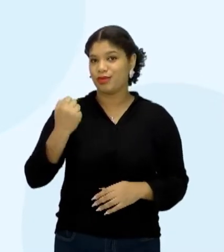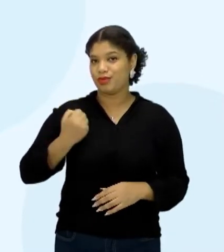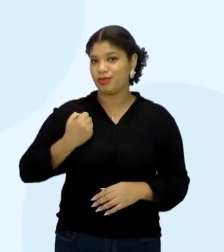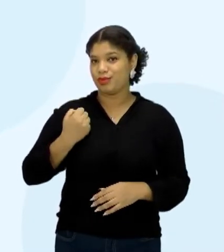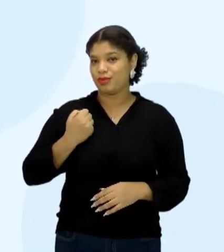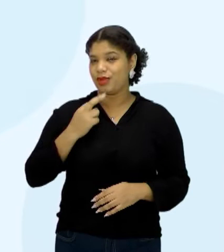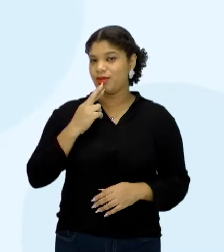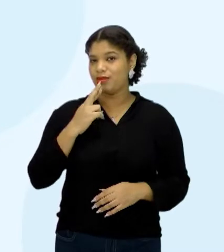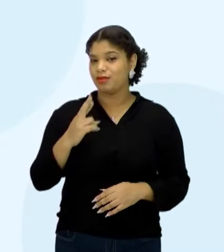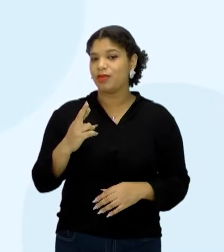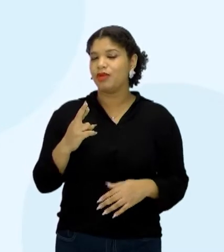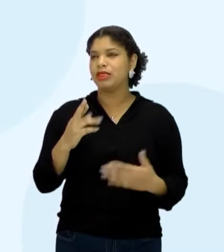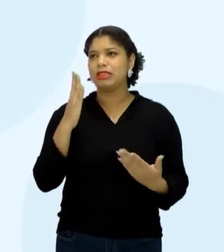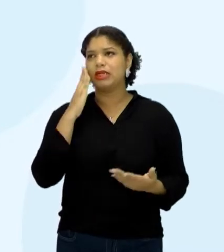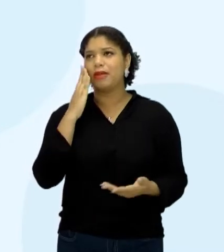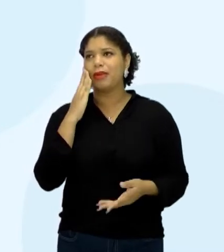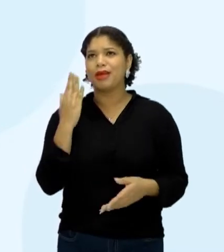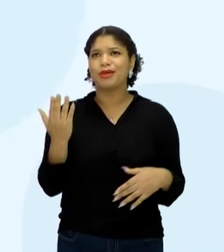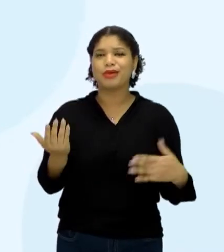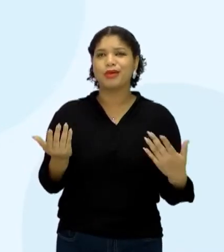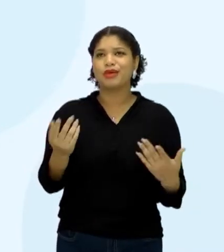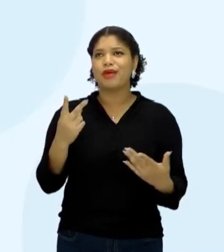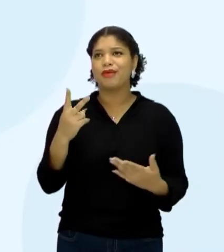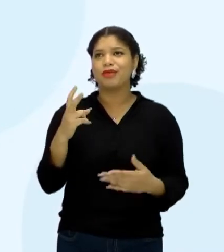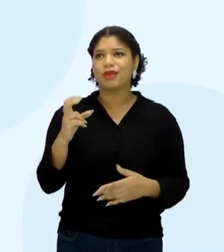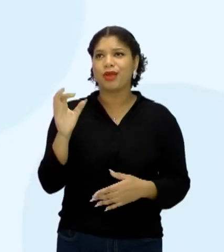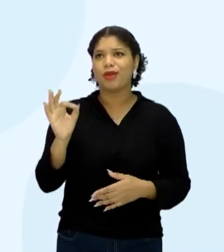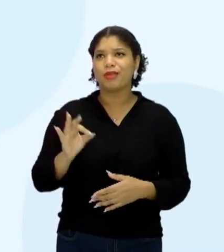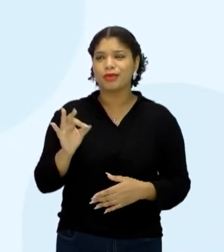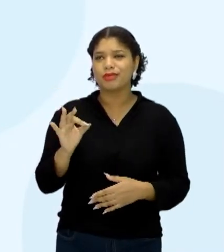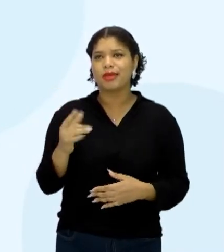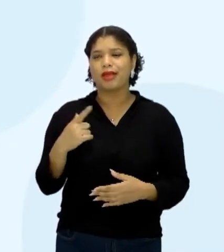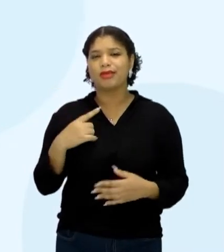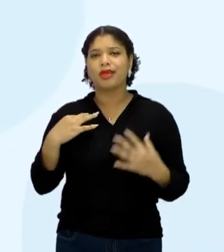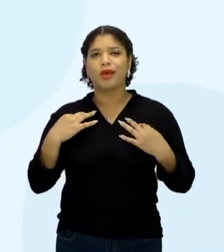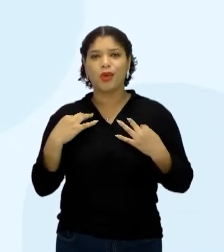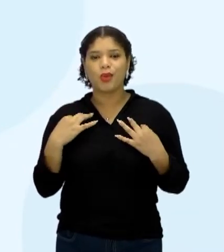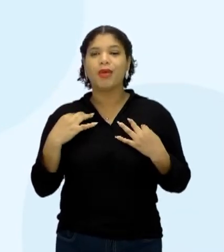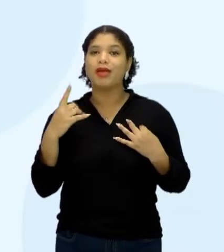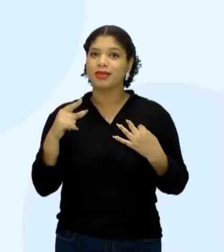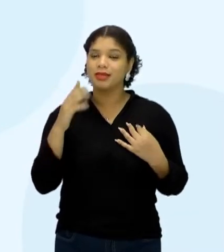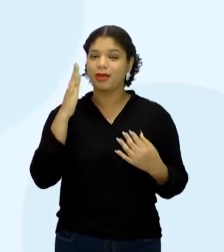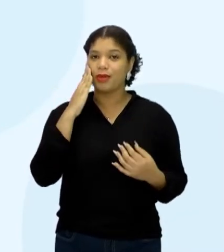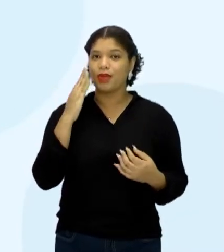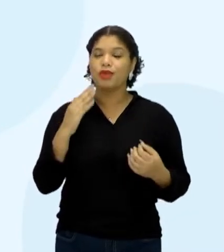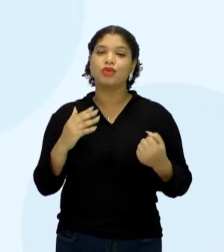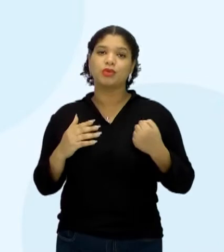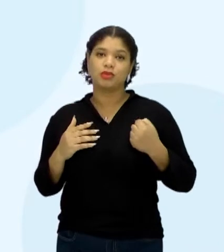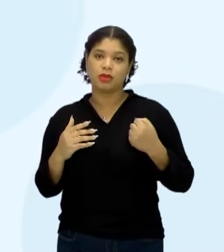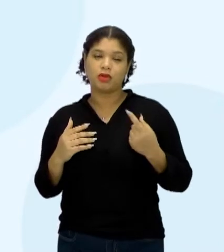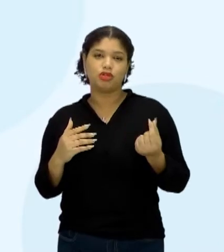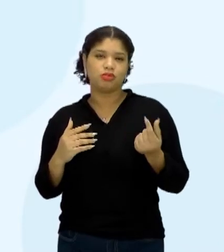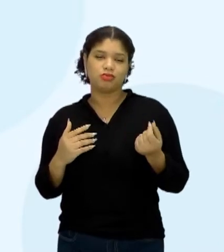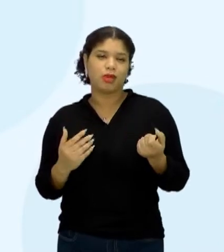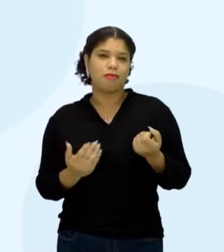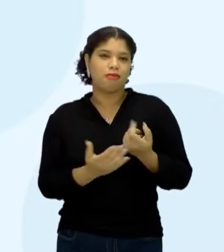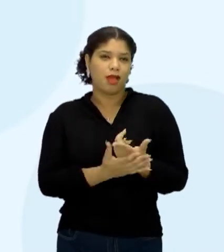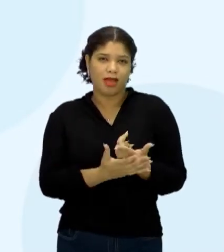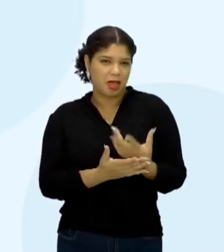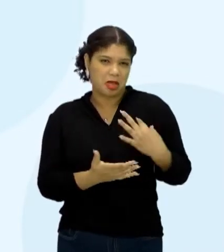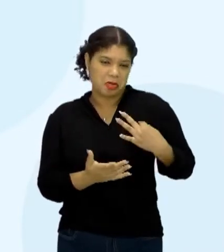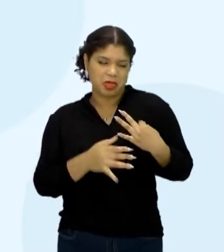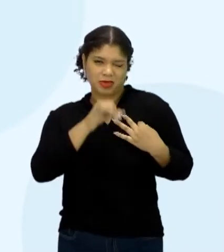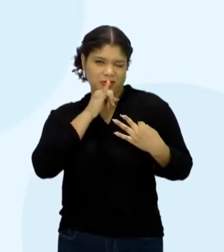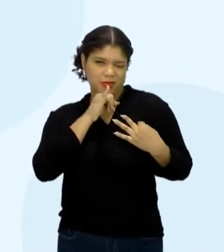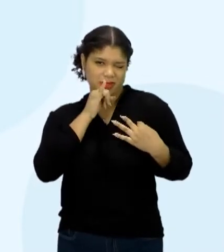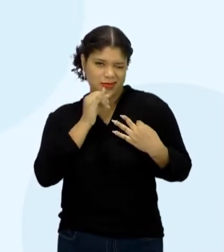fazer, ah, eu quero saber o preço de 25% no aumento de uma camiseta. Pego esse valor da camiseta, que é o valor inicial. Ficou